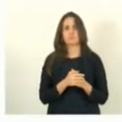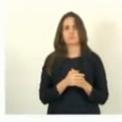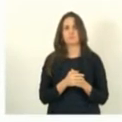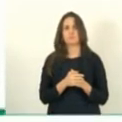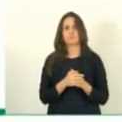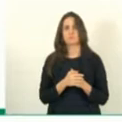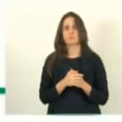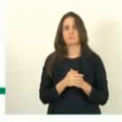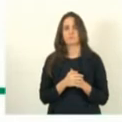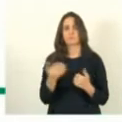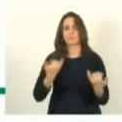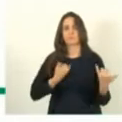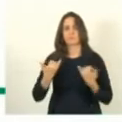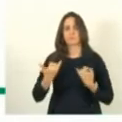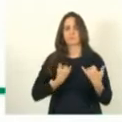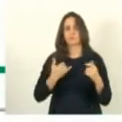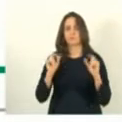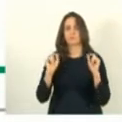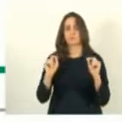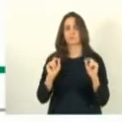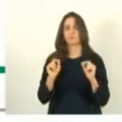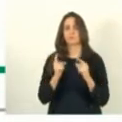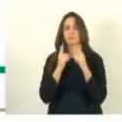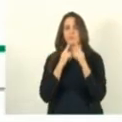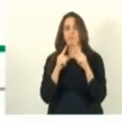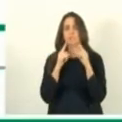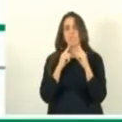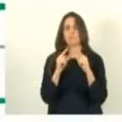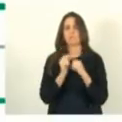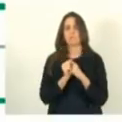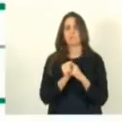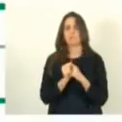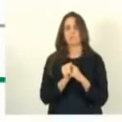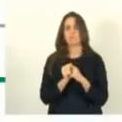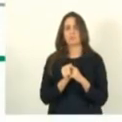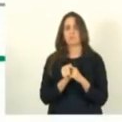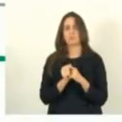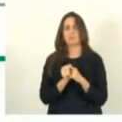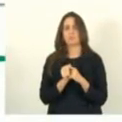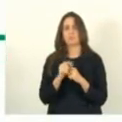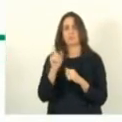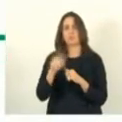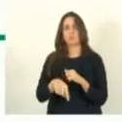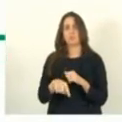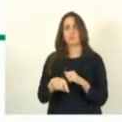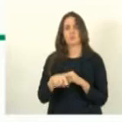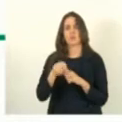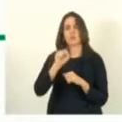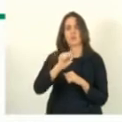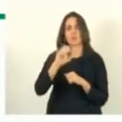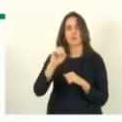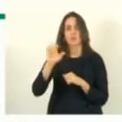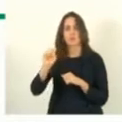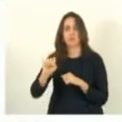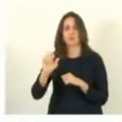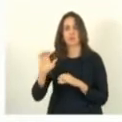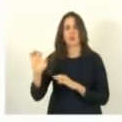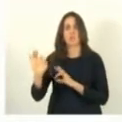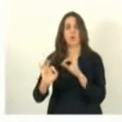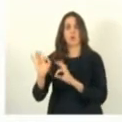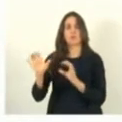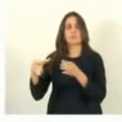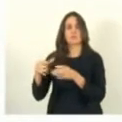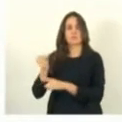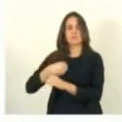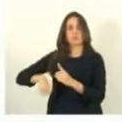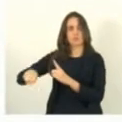porque eu tenho ouvido reclamação sobre a condução dessa OS, que é uma organização social. Eu tenho